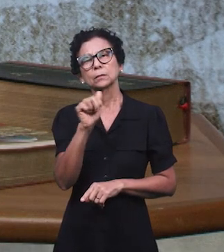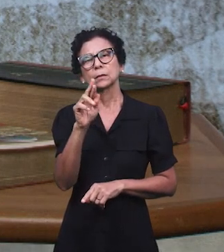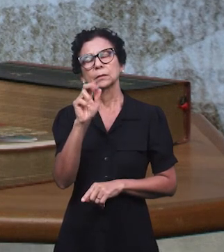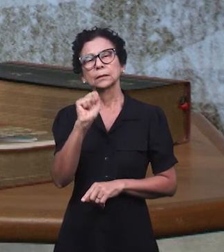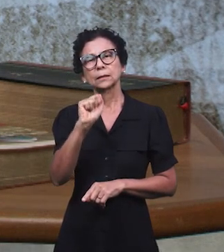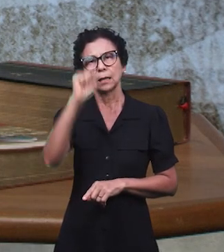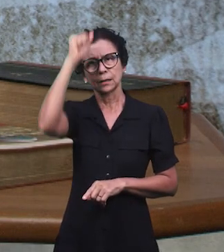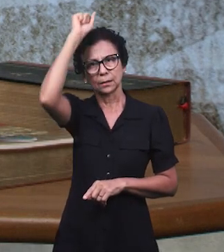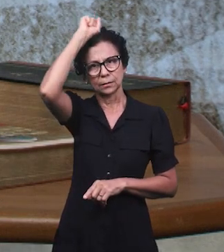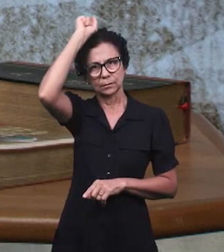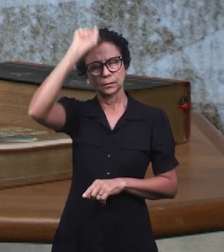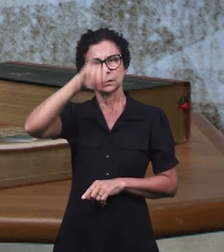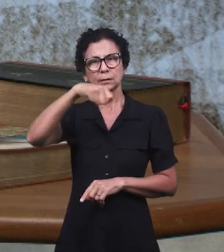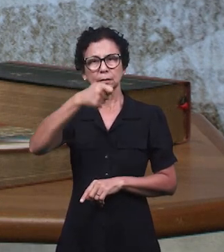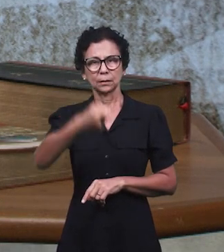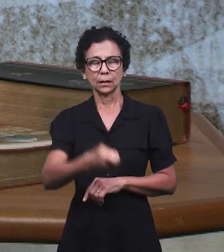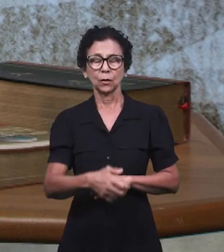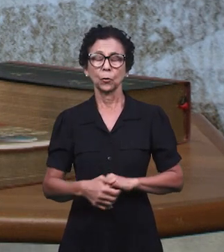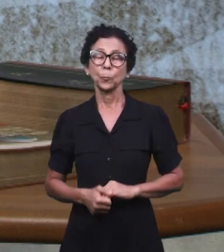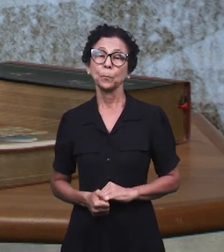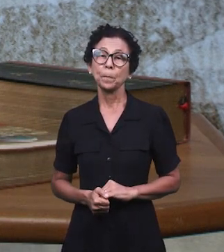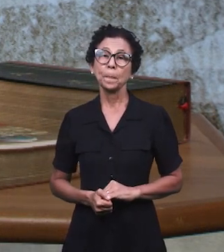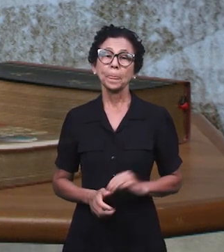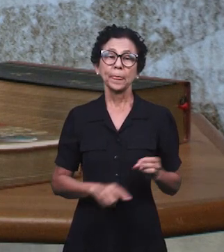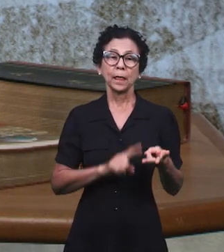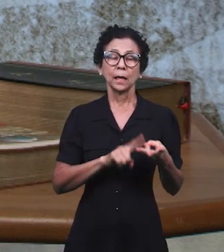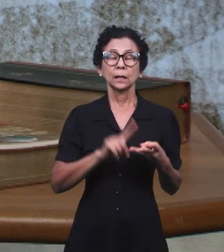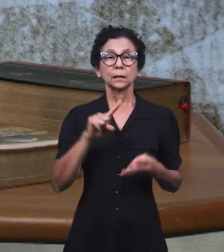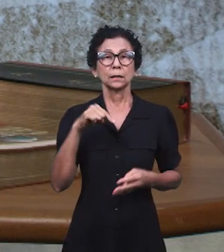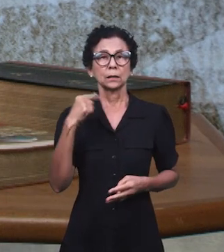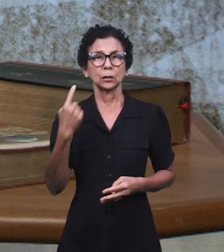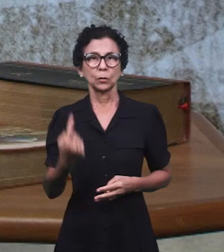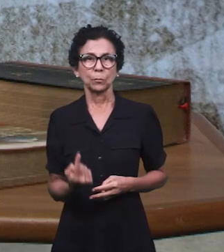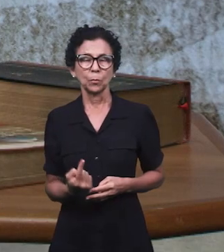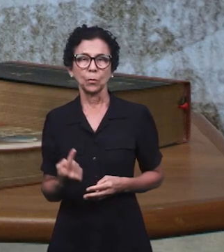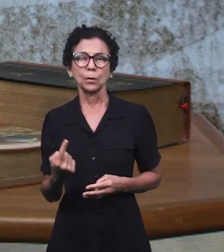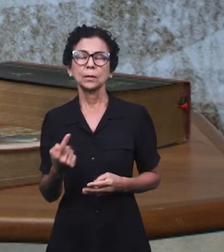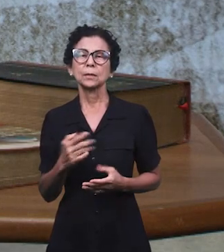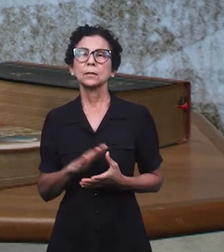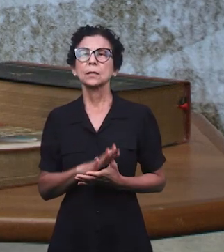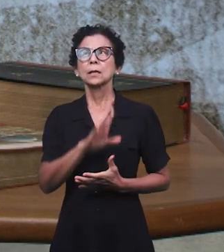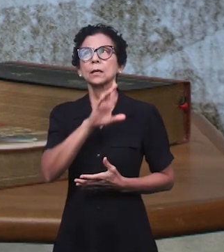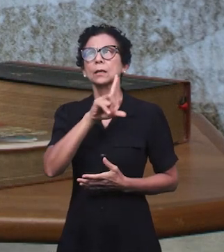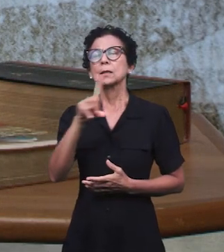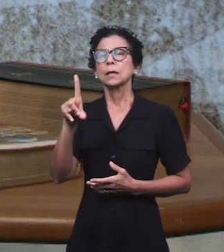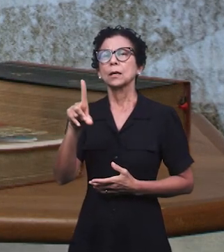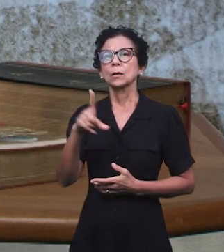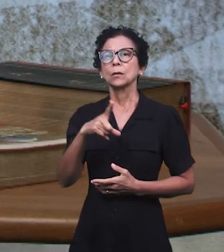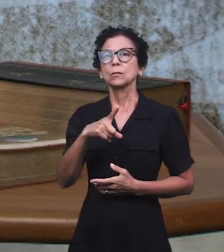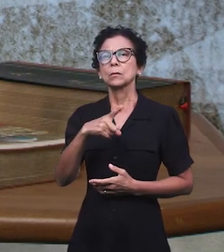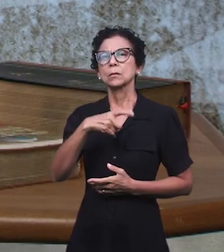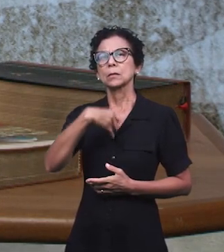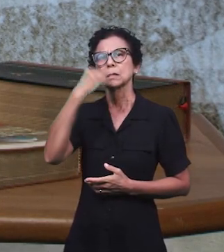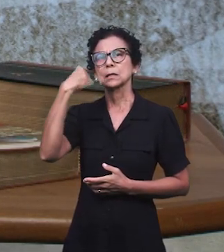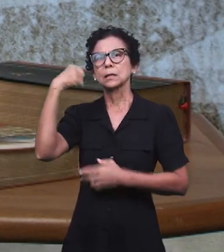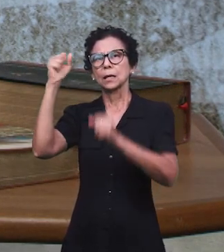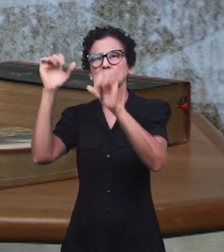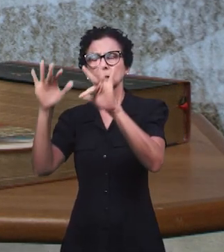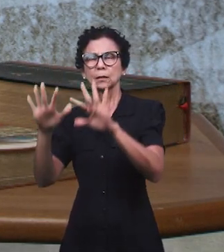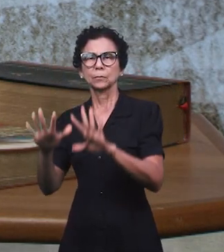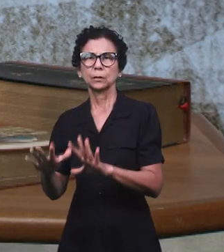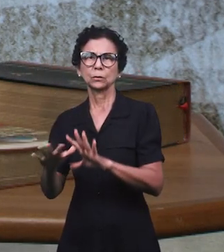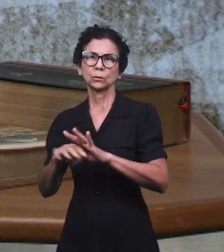morte de Abraão, que Deus abençoou a Isaque, seu filho, e habitava Isaque junto